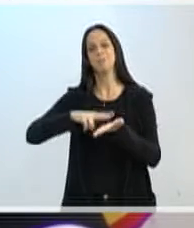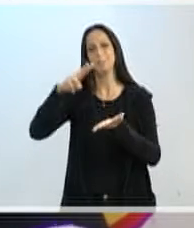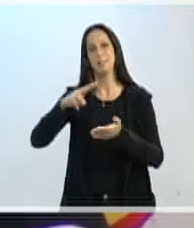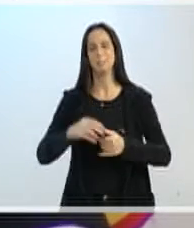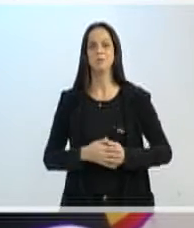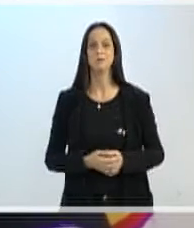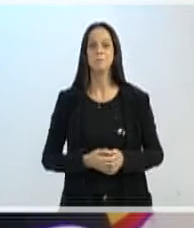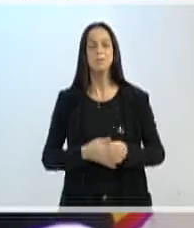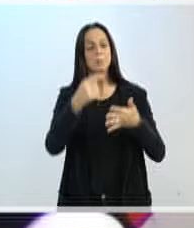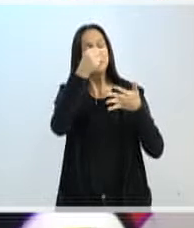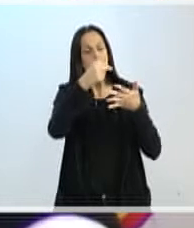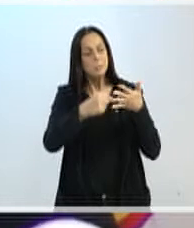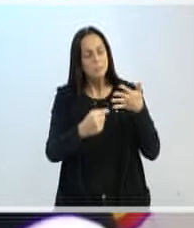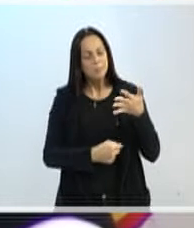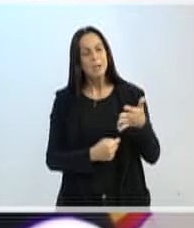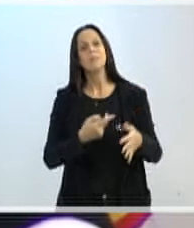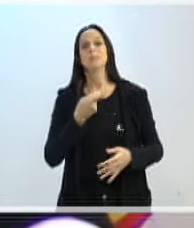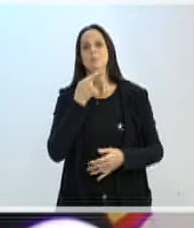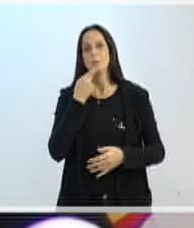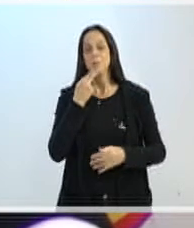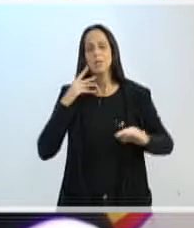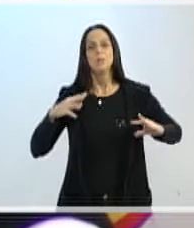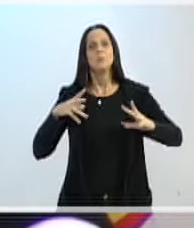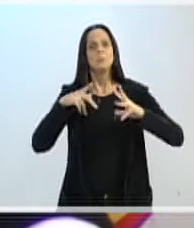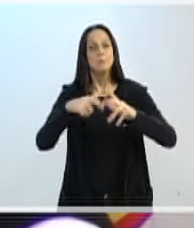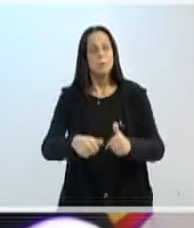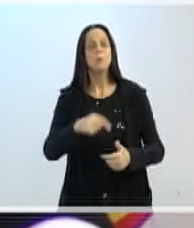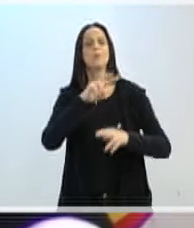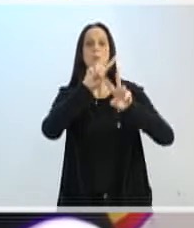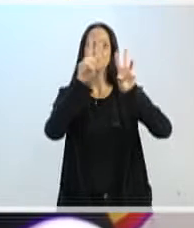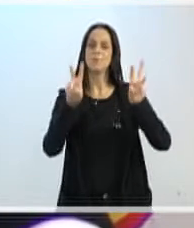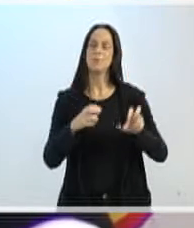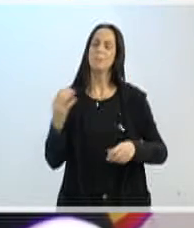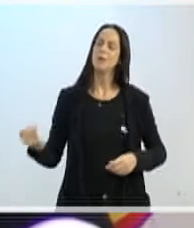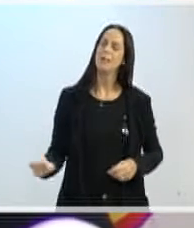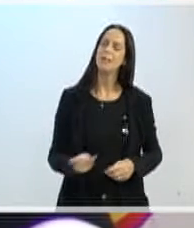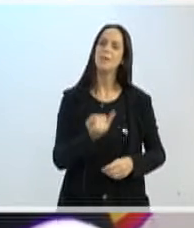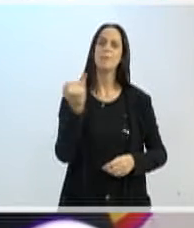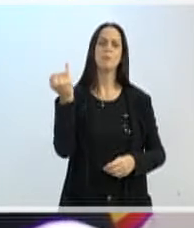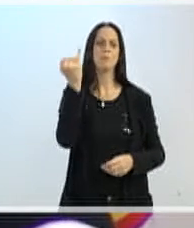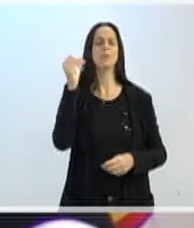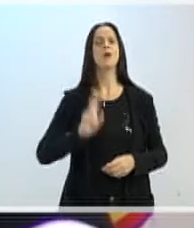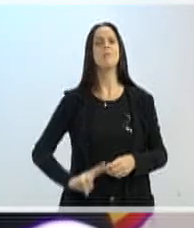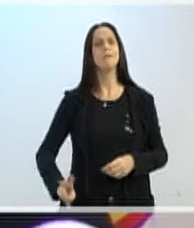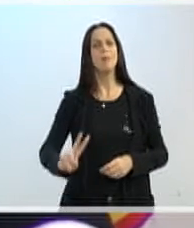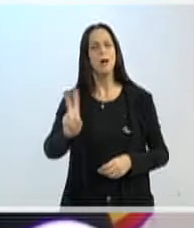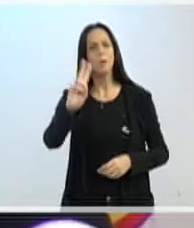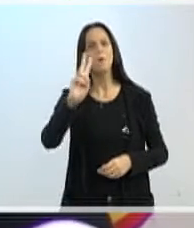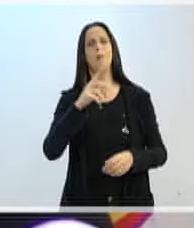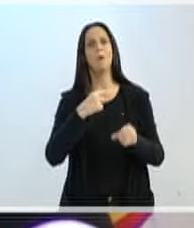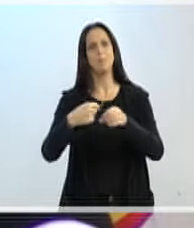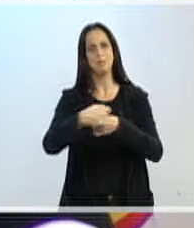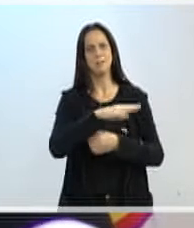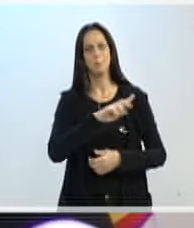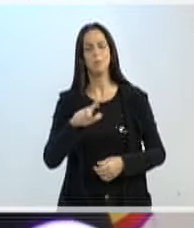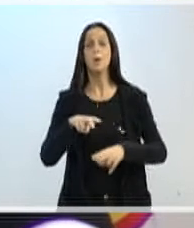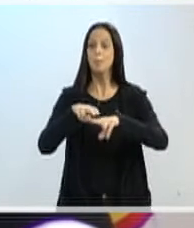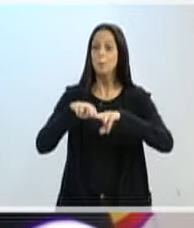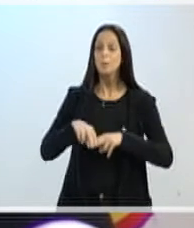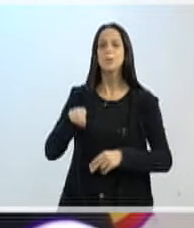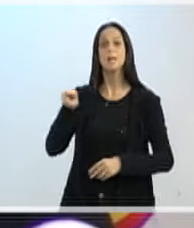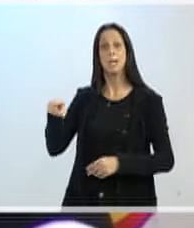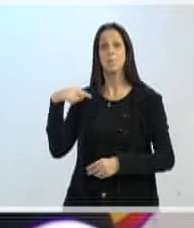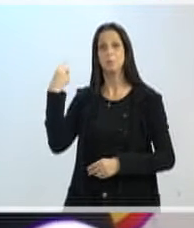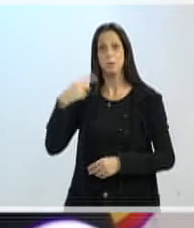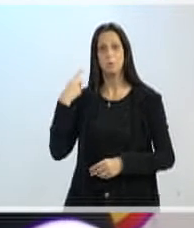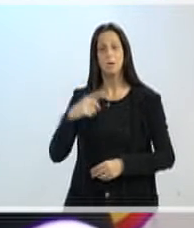hoje, têm um imenso valor para a sociedade. Por tal razão, o deputado federal Gilson Marques apresentou o